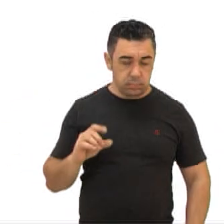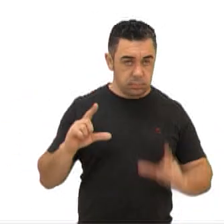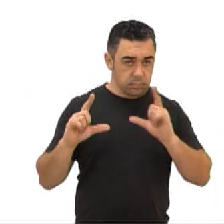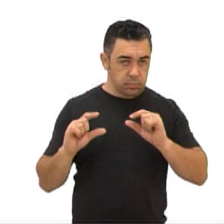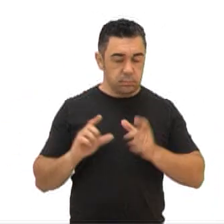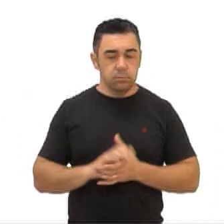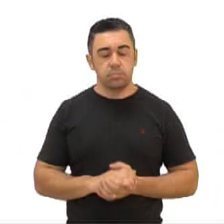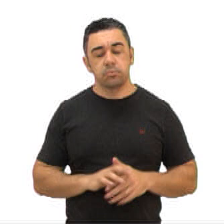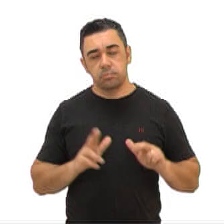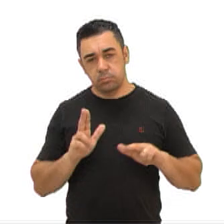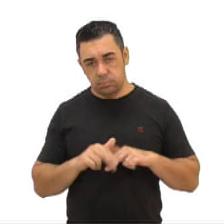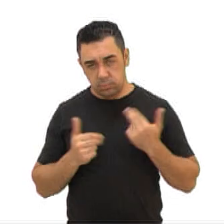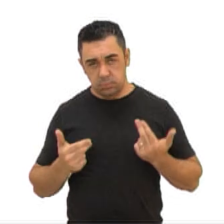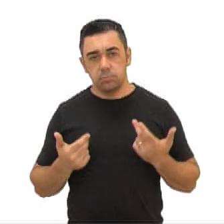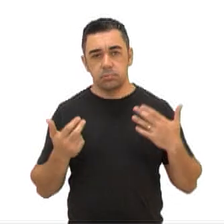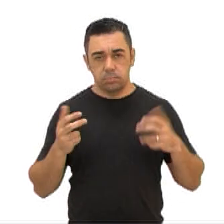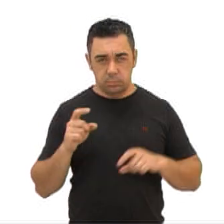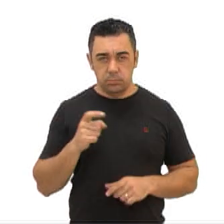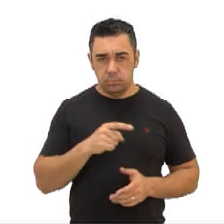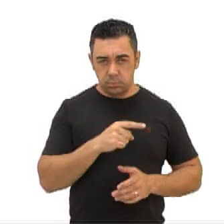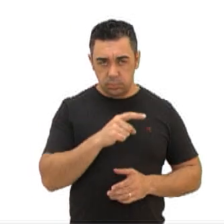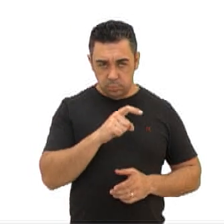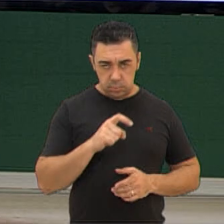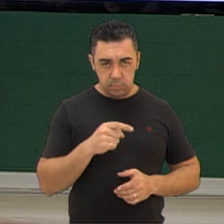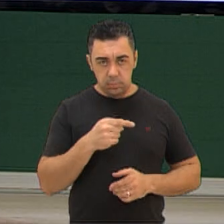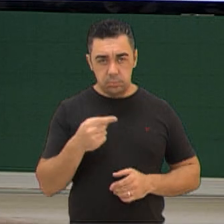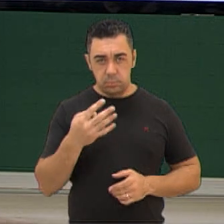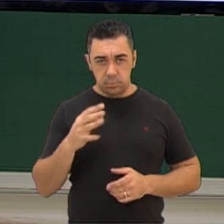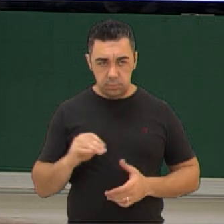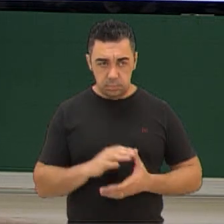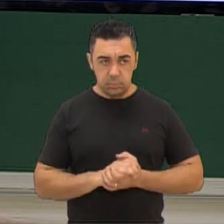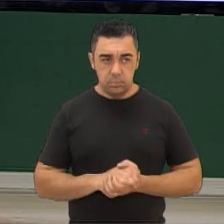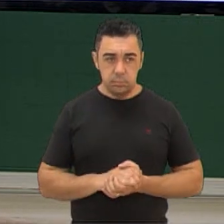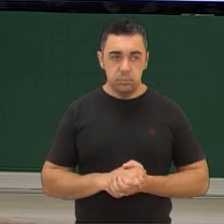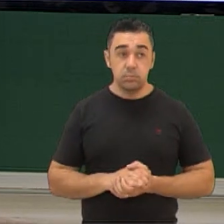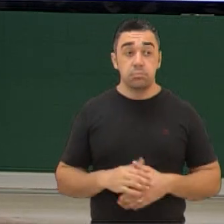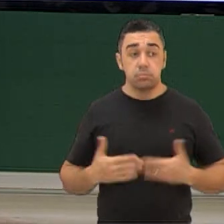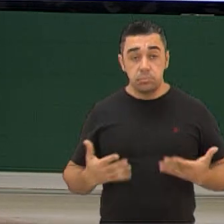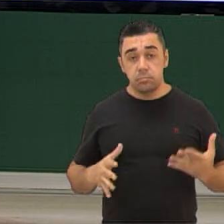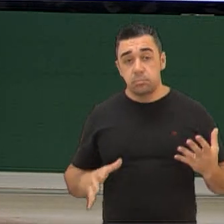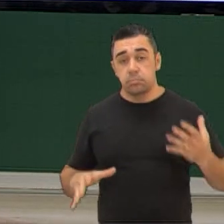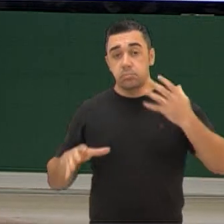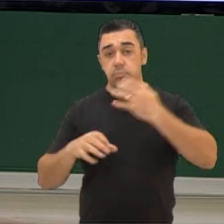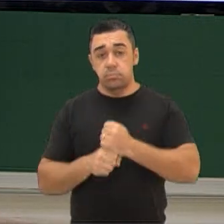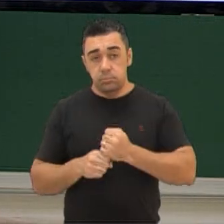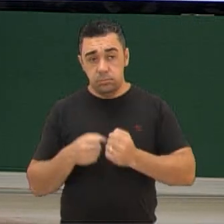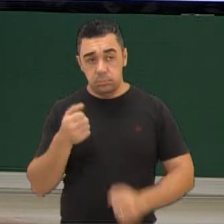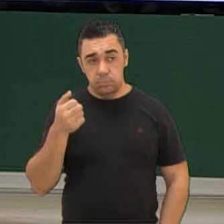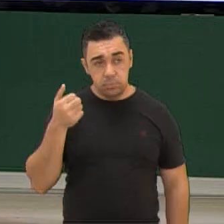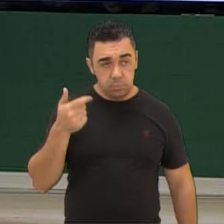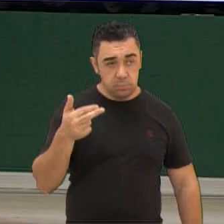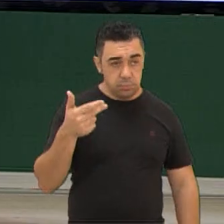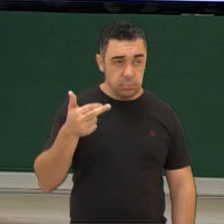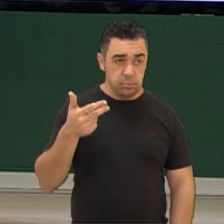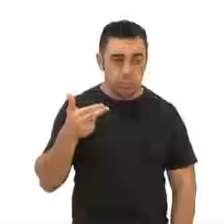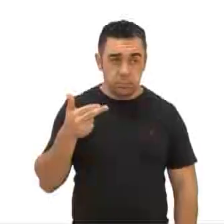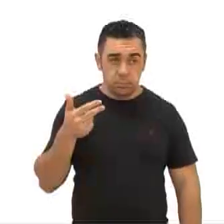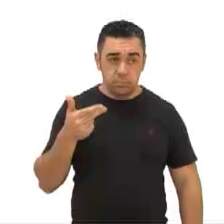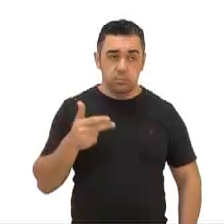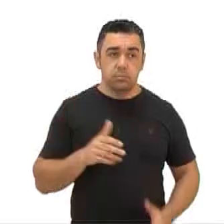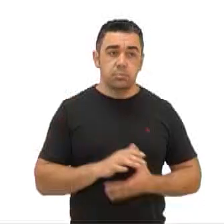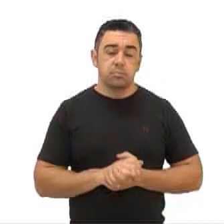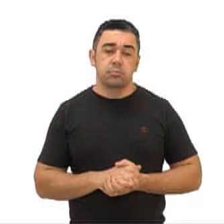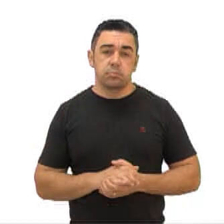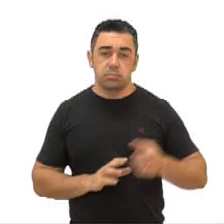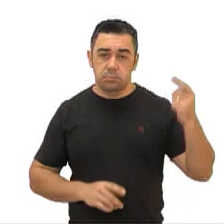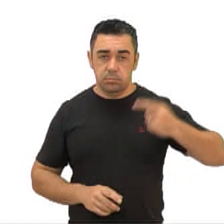menos. Por isso, X menos 140. Logo, a representação fica: